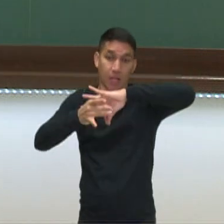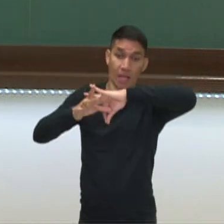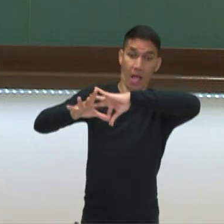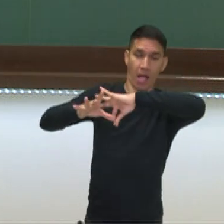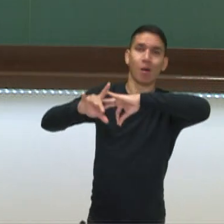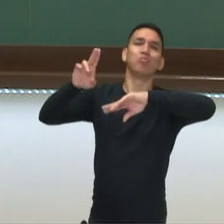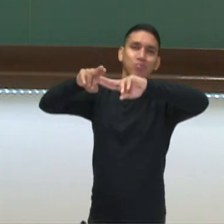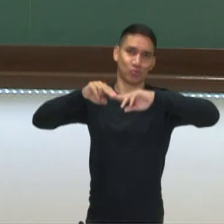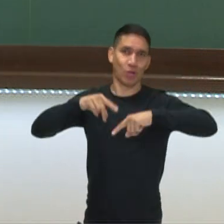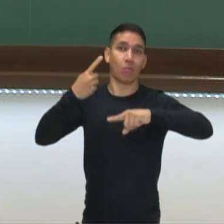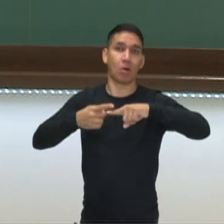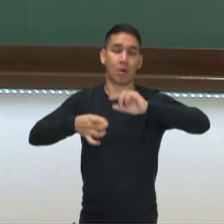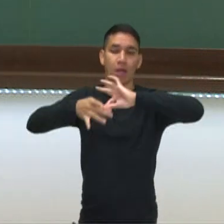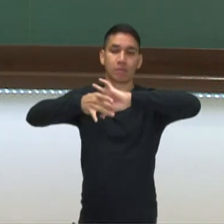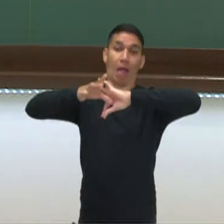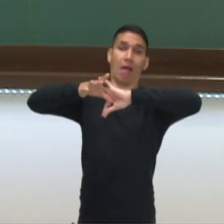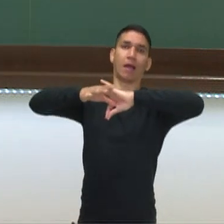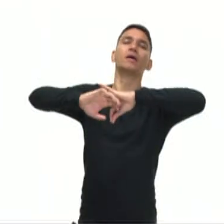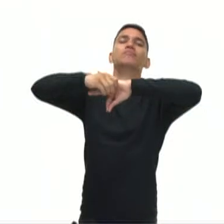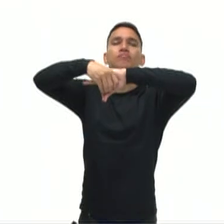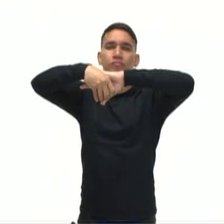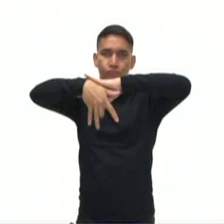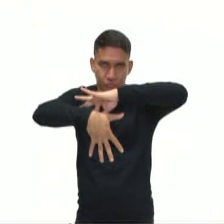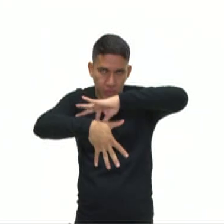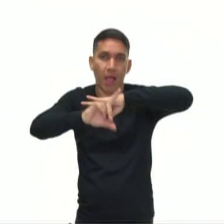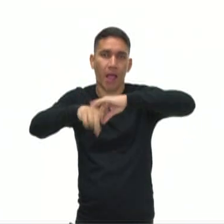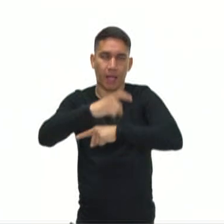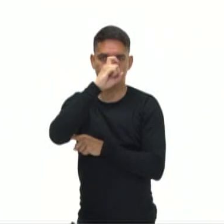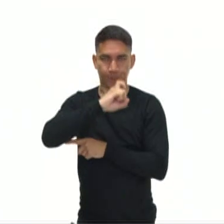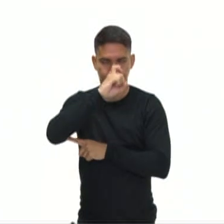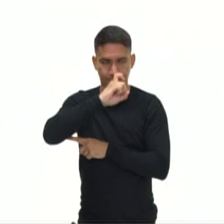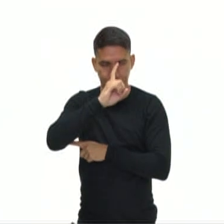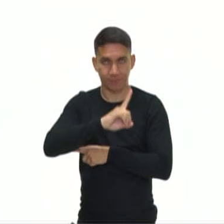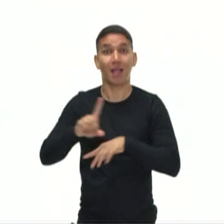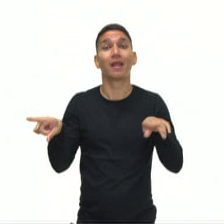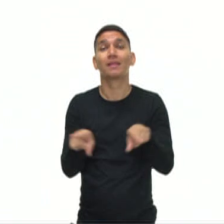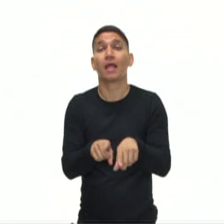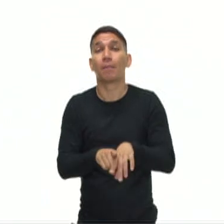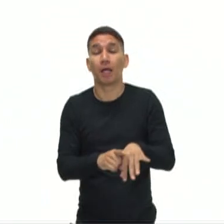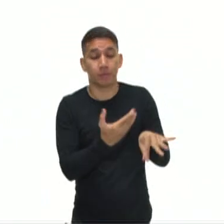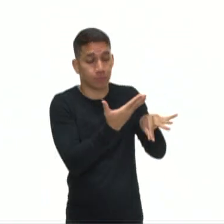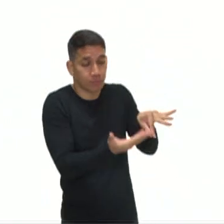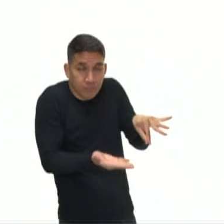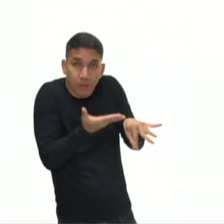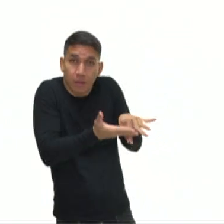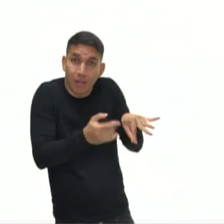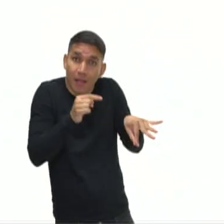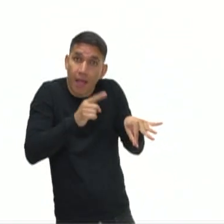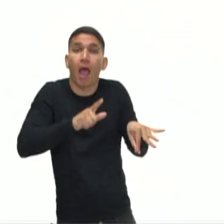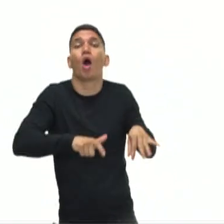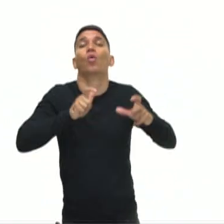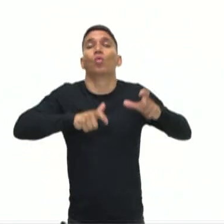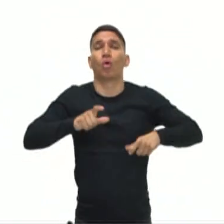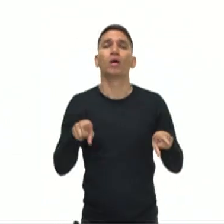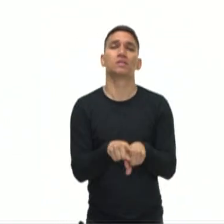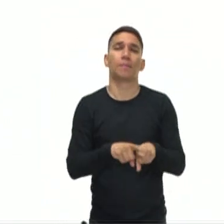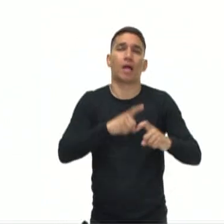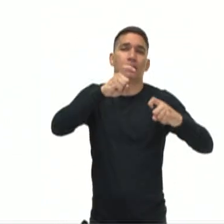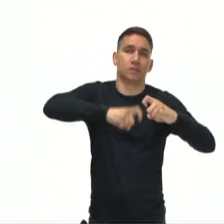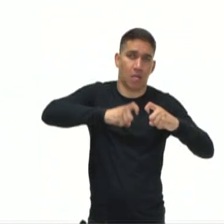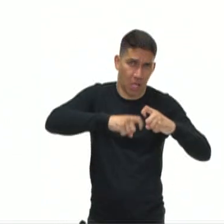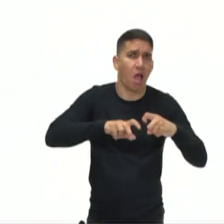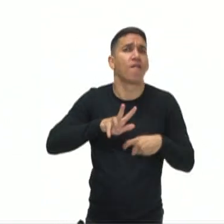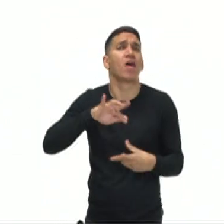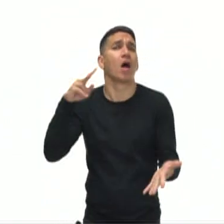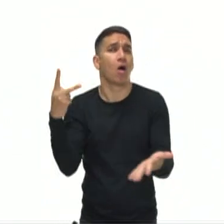sair pelo canal vaginal. Ainda, né, o canal da vagina é o local do ato sexual também, então é onde